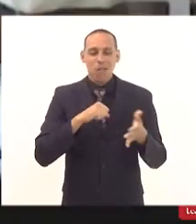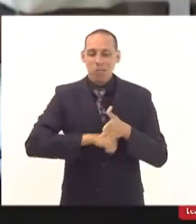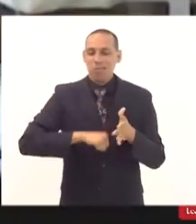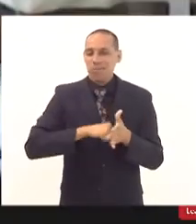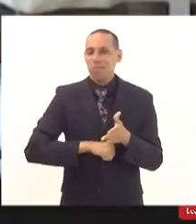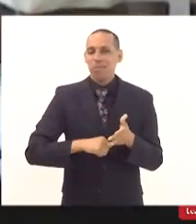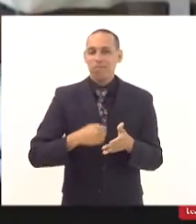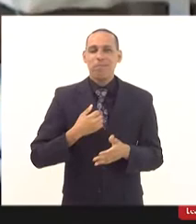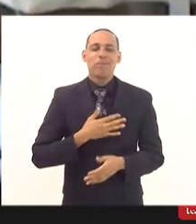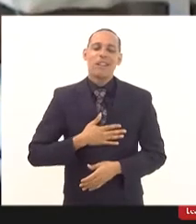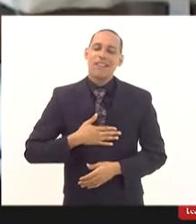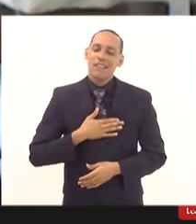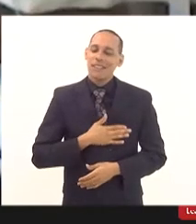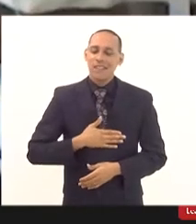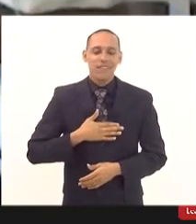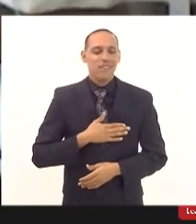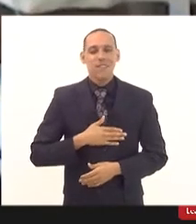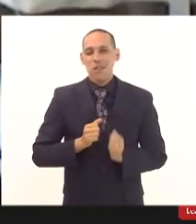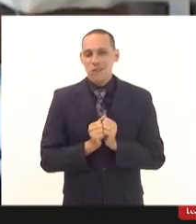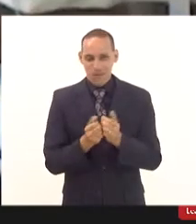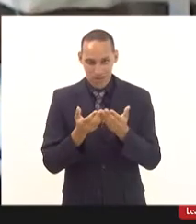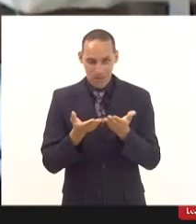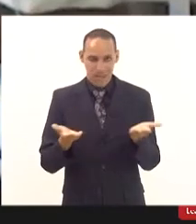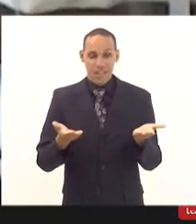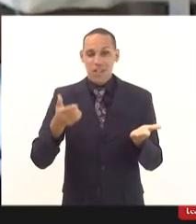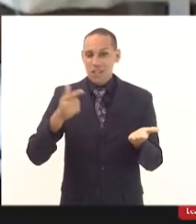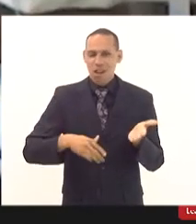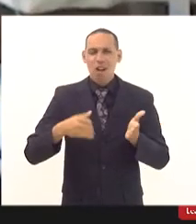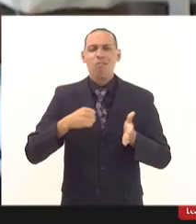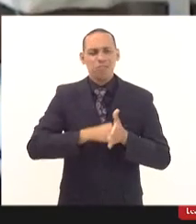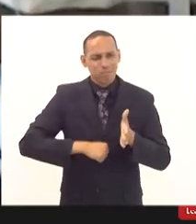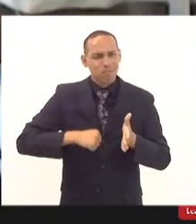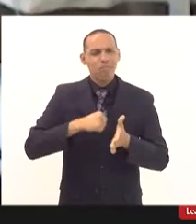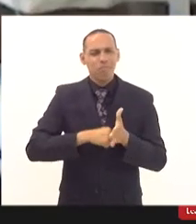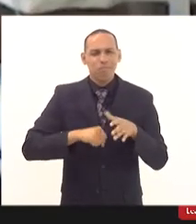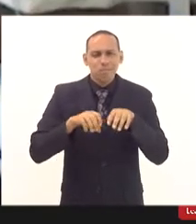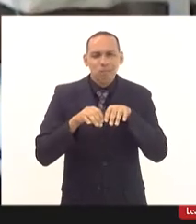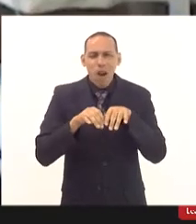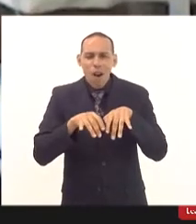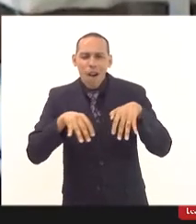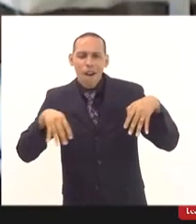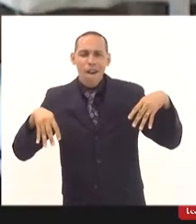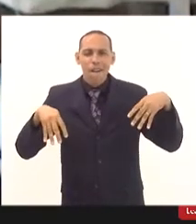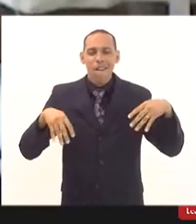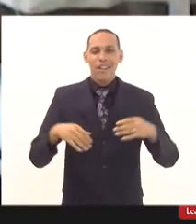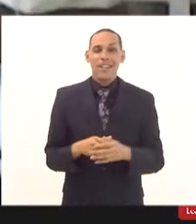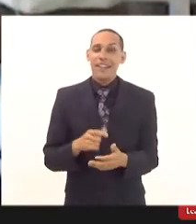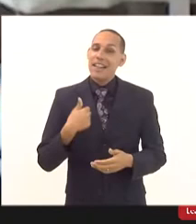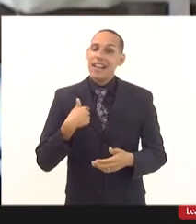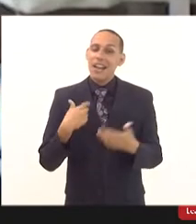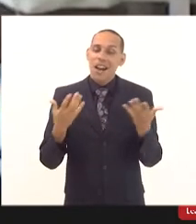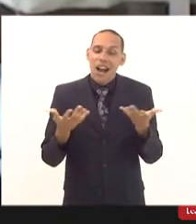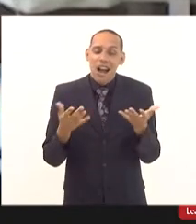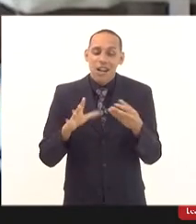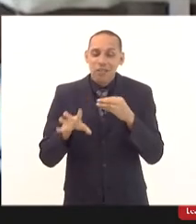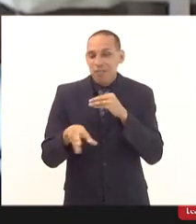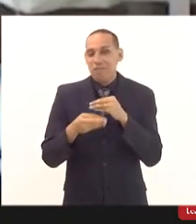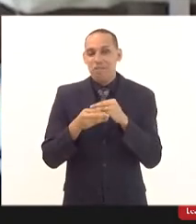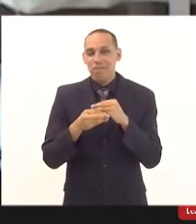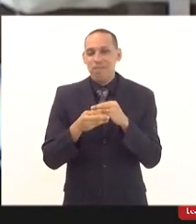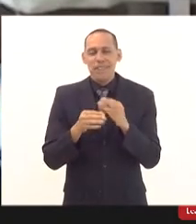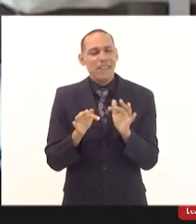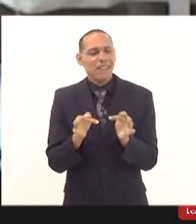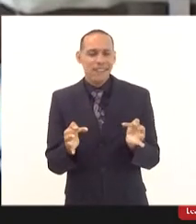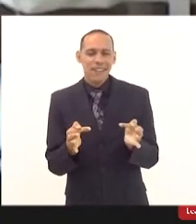no prazer estar aqui com vocês mais essas lixeiras eu queria da minha fala minha modesta contribuição para esse